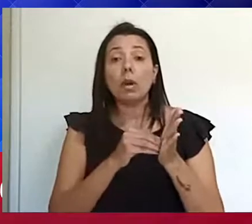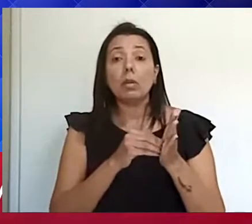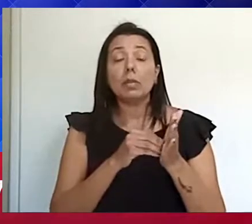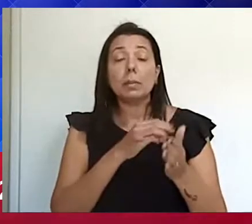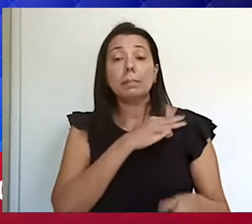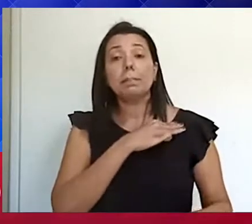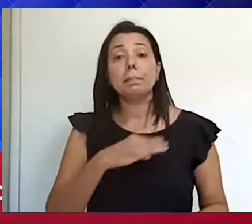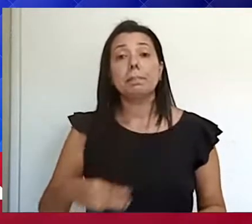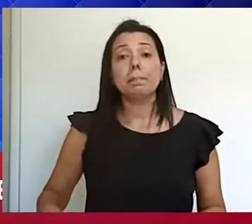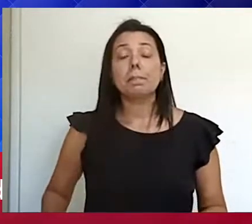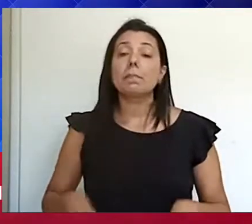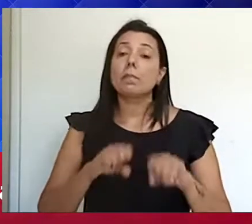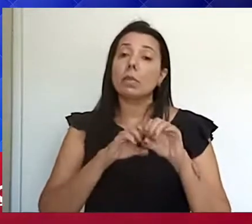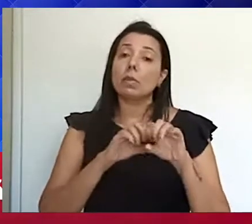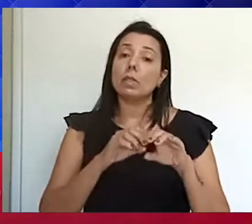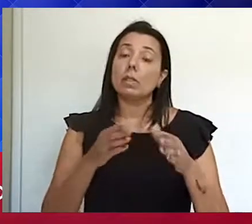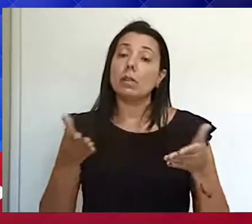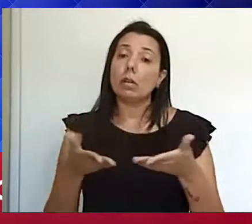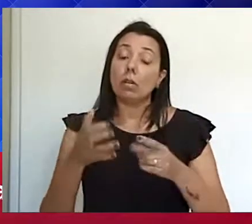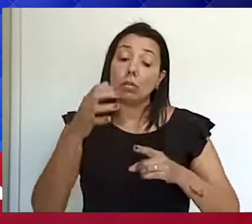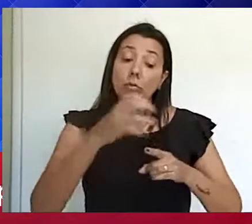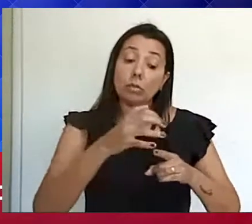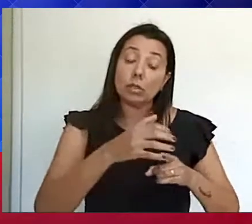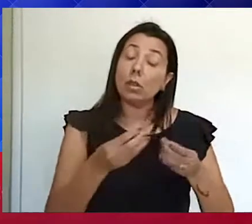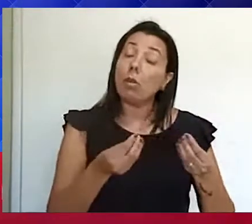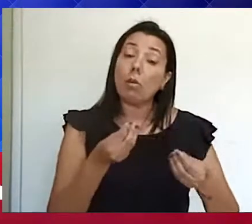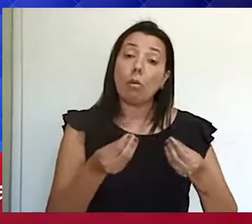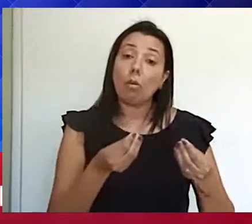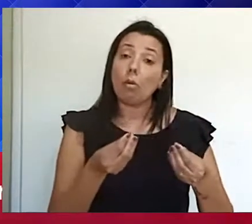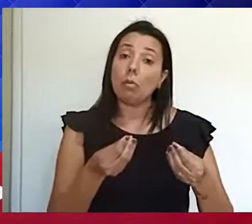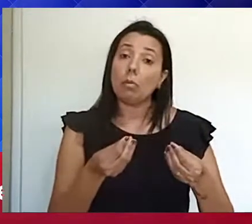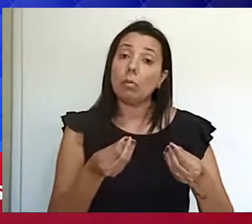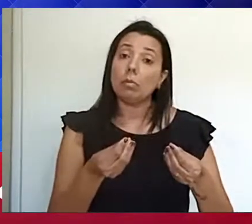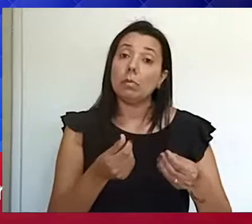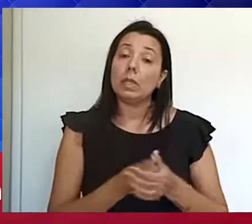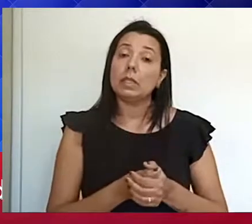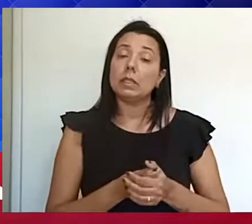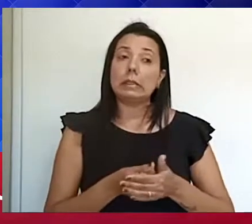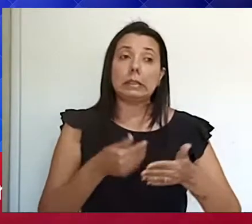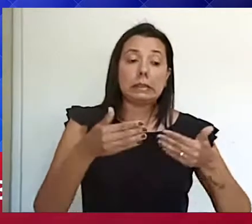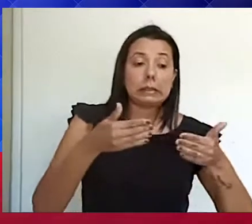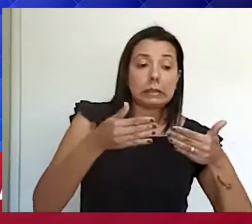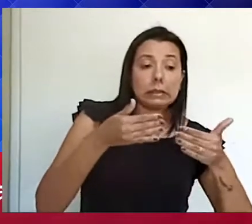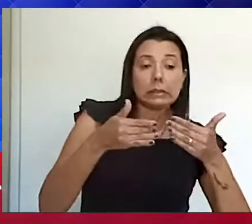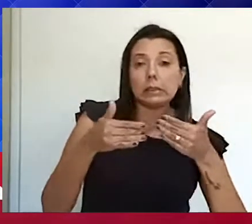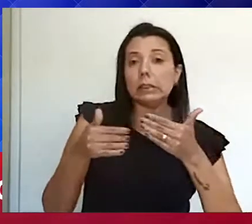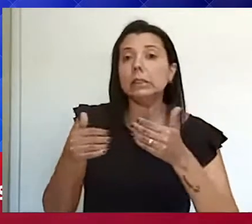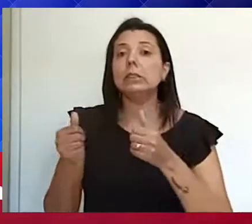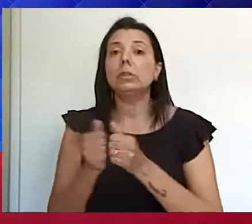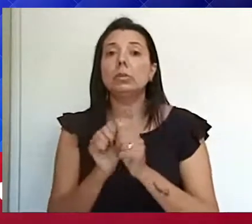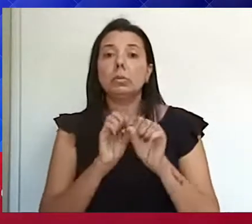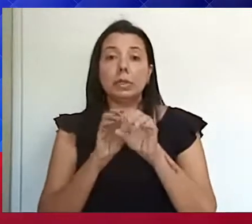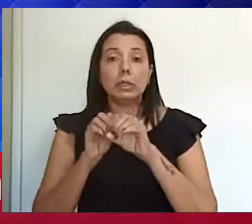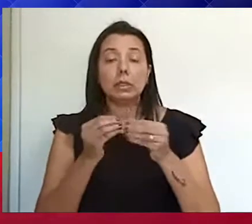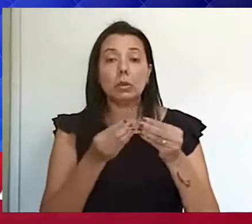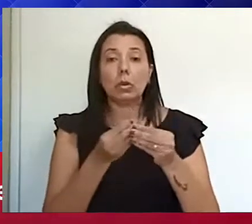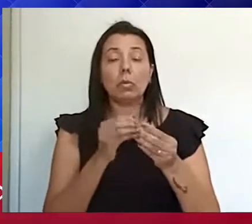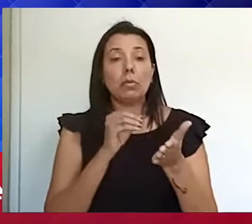está afetando hoje essa articulação na educação? Essa falta de comando,